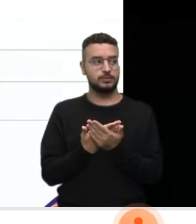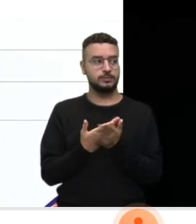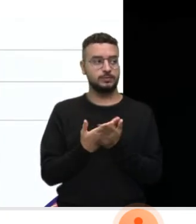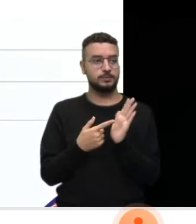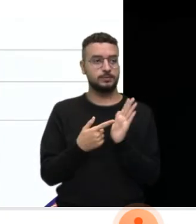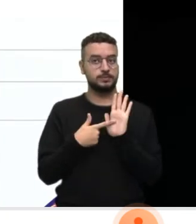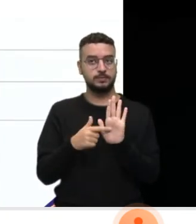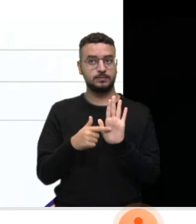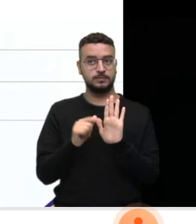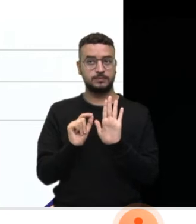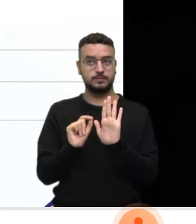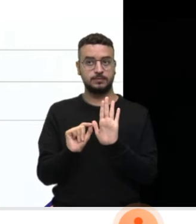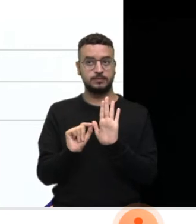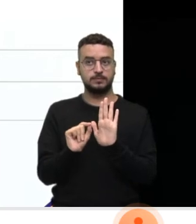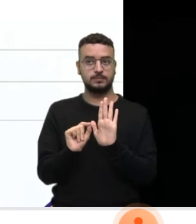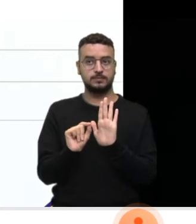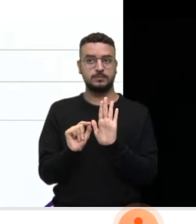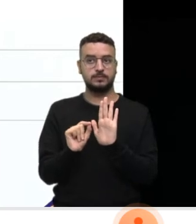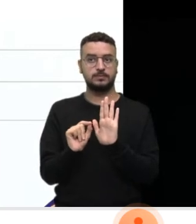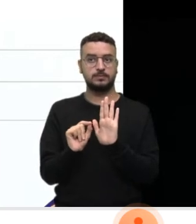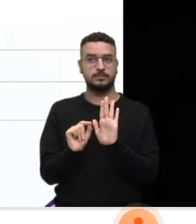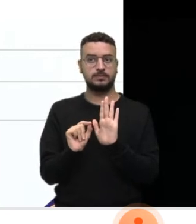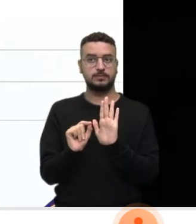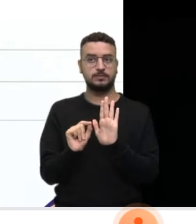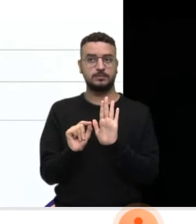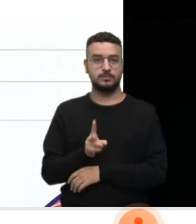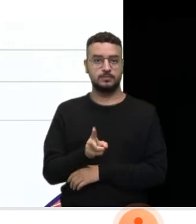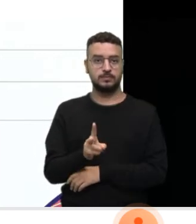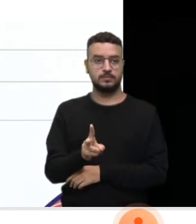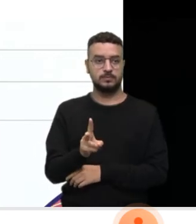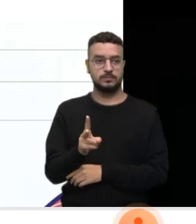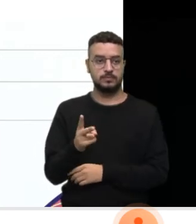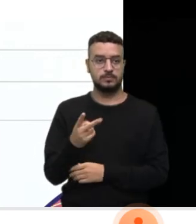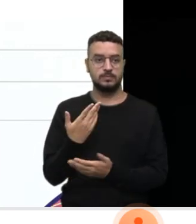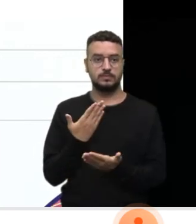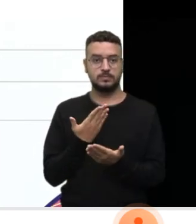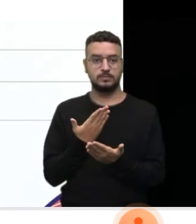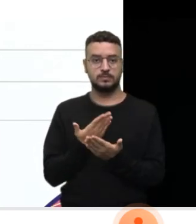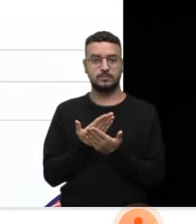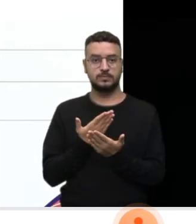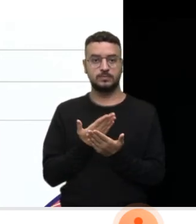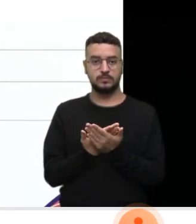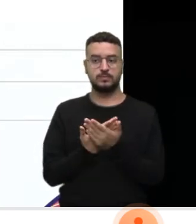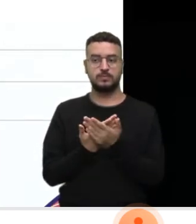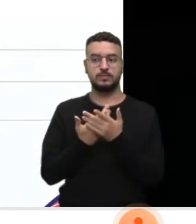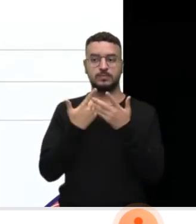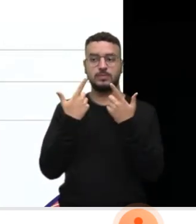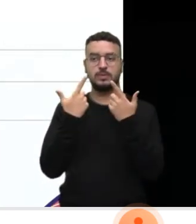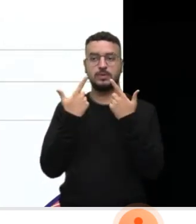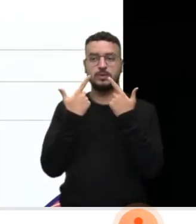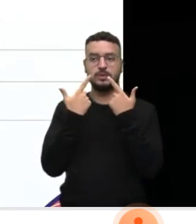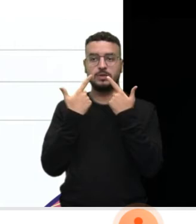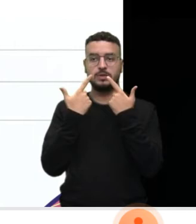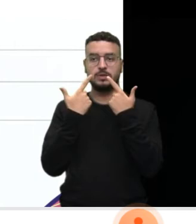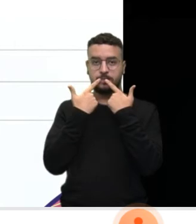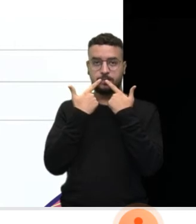daremos continuidade aos estudos linguísticos sob esse enfoque, né, gramatical